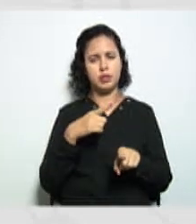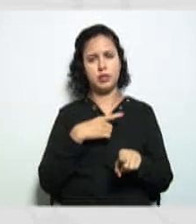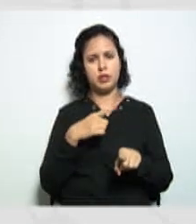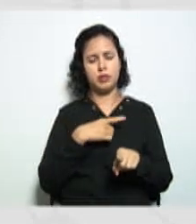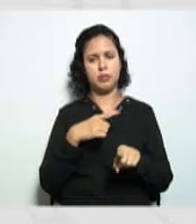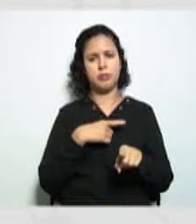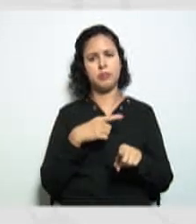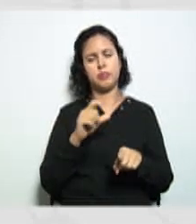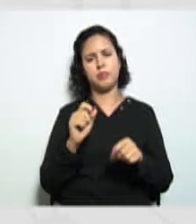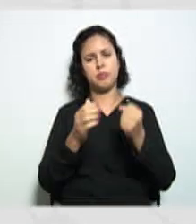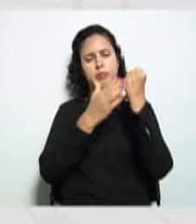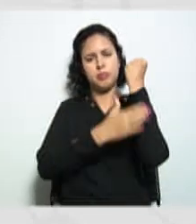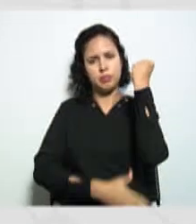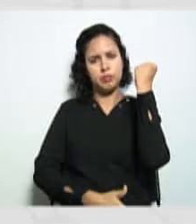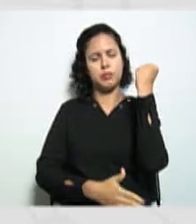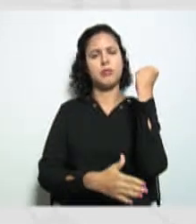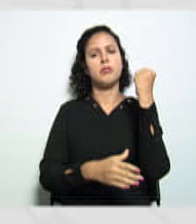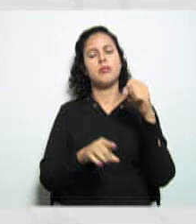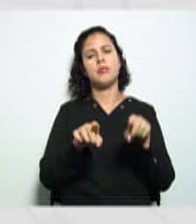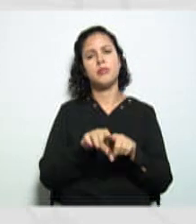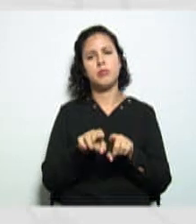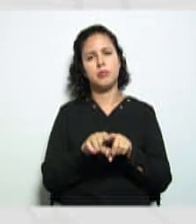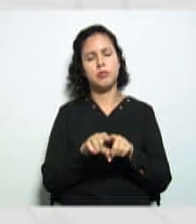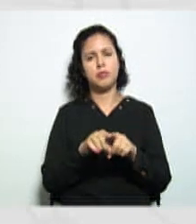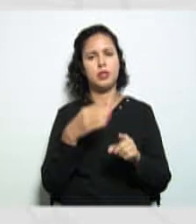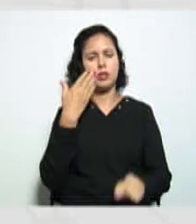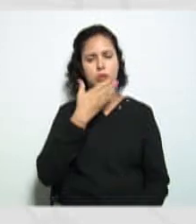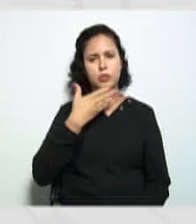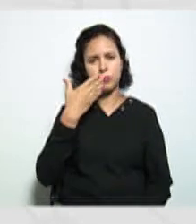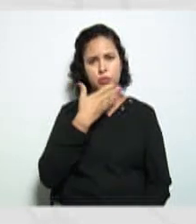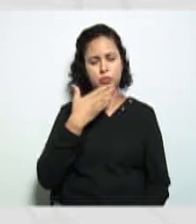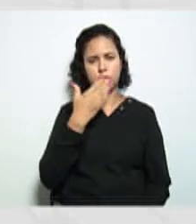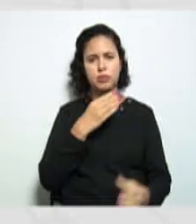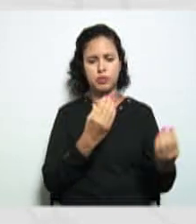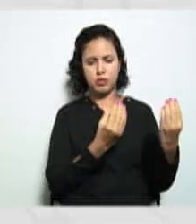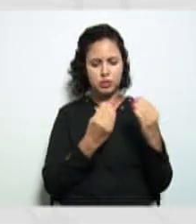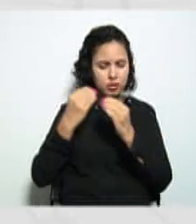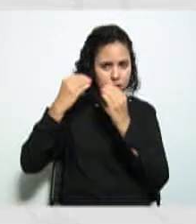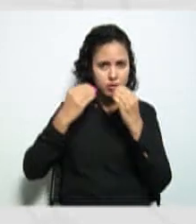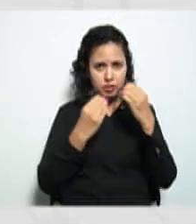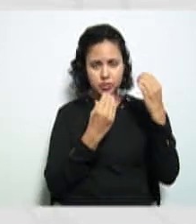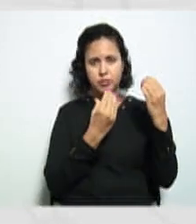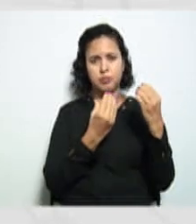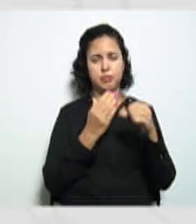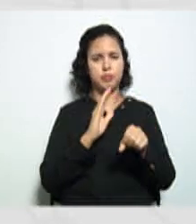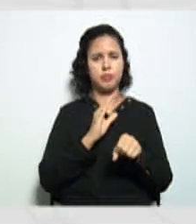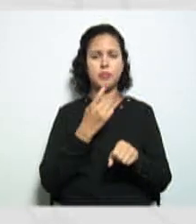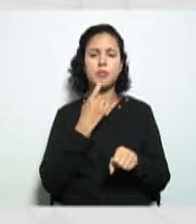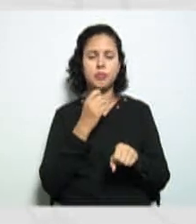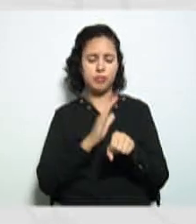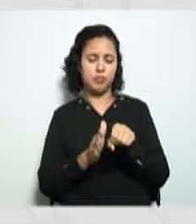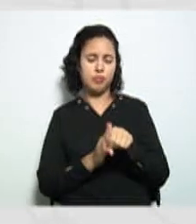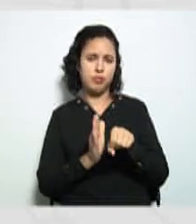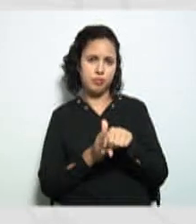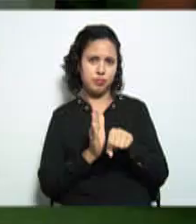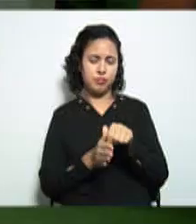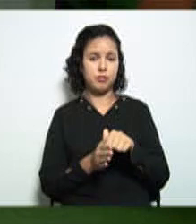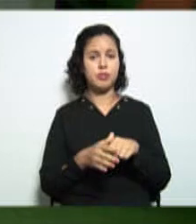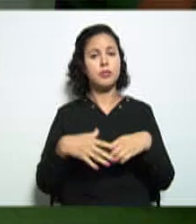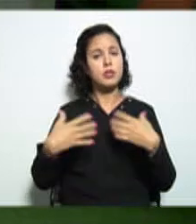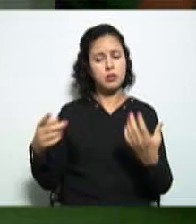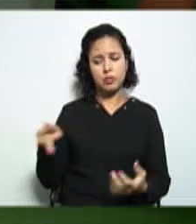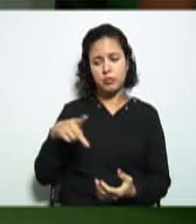o amendoim, a cana-de-açúcar, a melancia e o tomate. Então, professora, quer dizer que quando eu terminar o meu